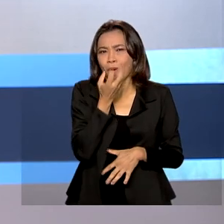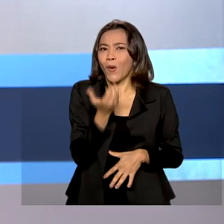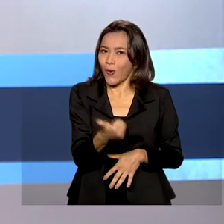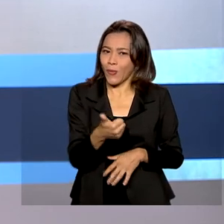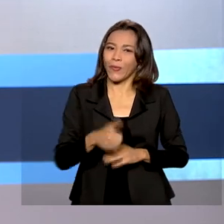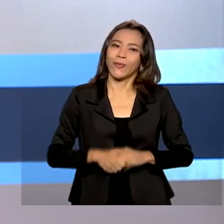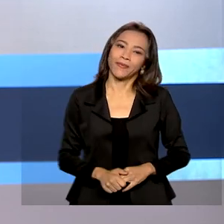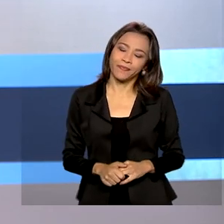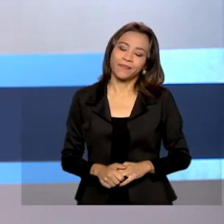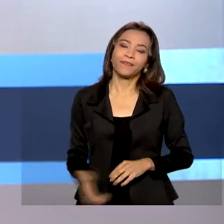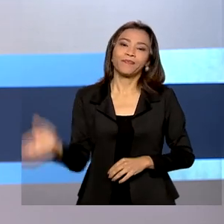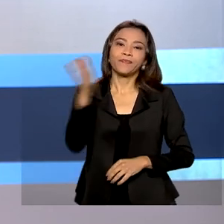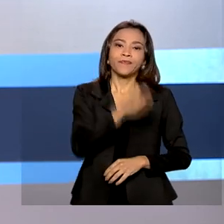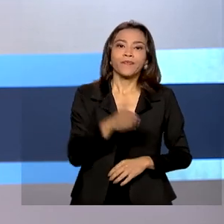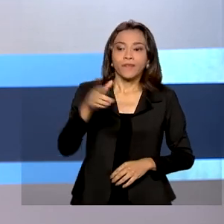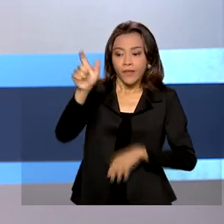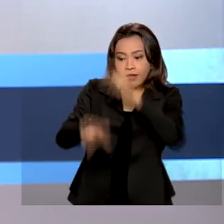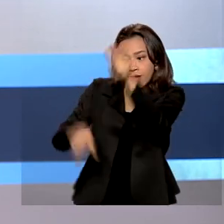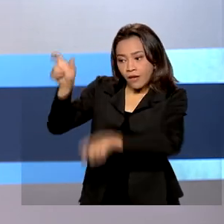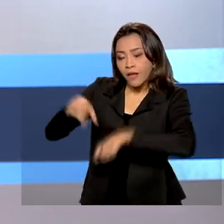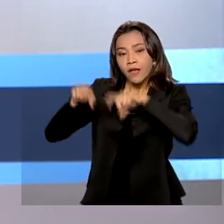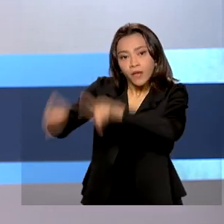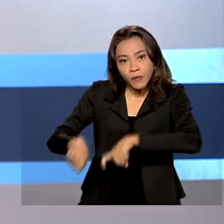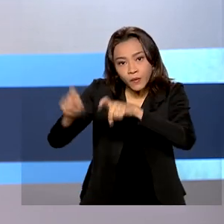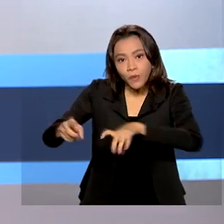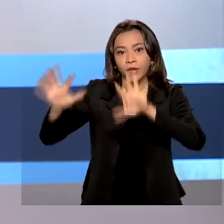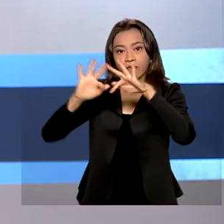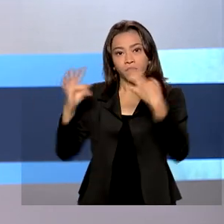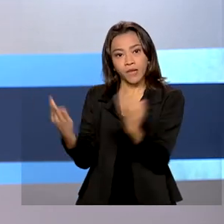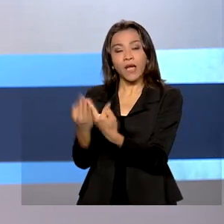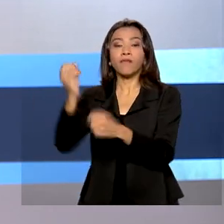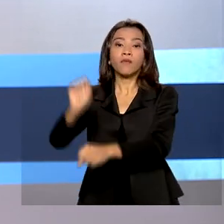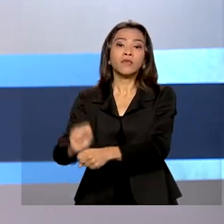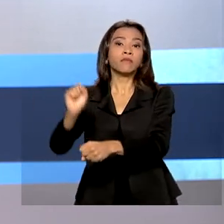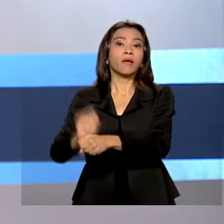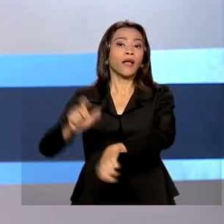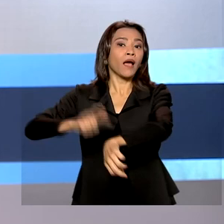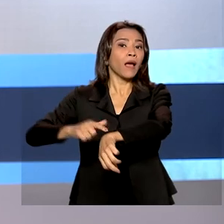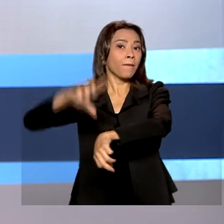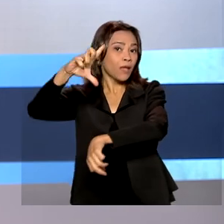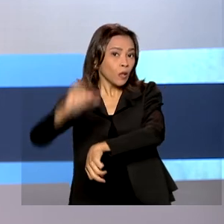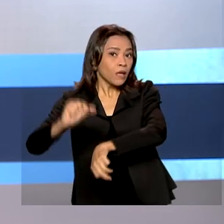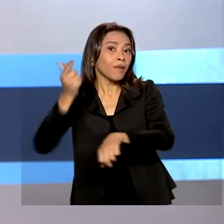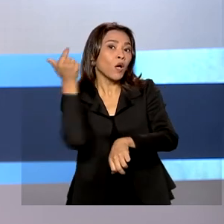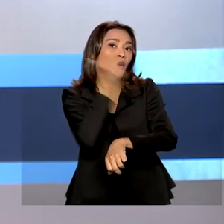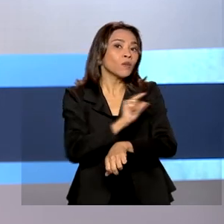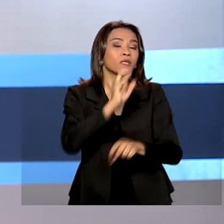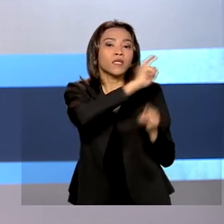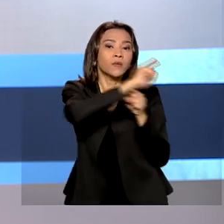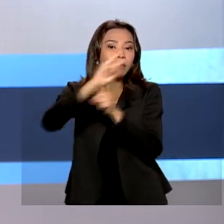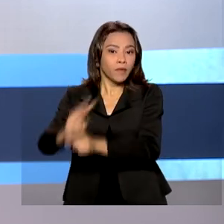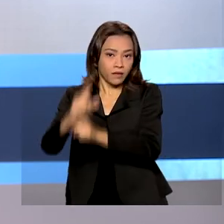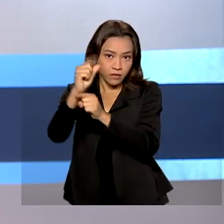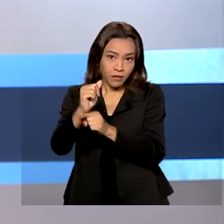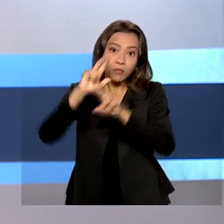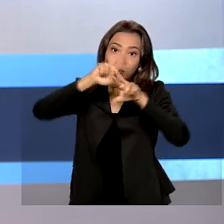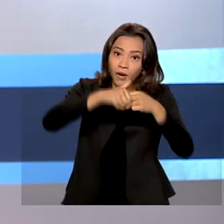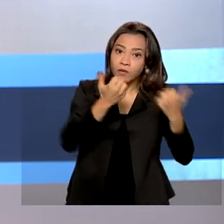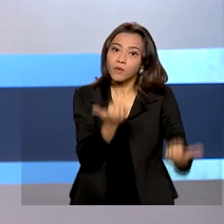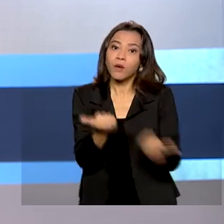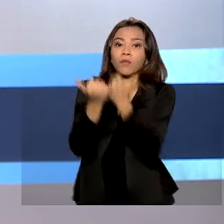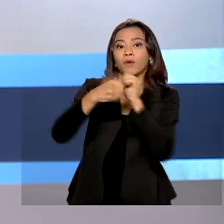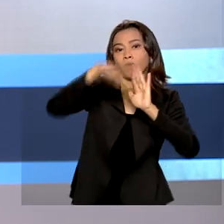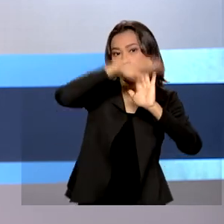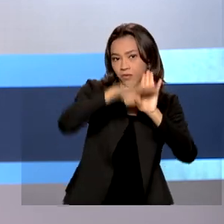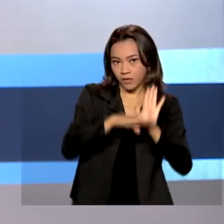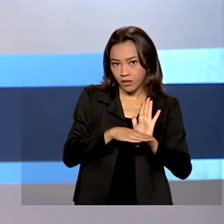Os agricultores familiares vão esperar menos tempo para conseguir um financiamento por meio do Programa Nacional de Crédito